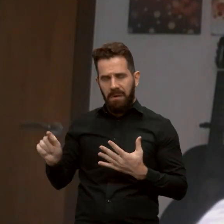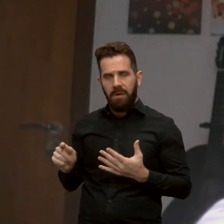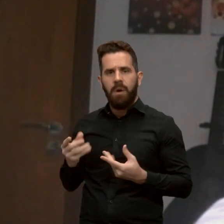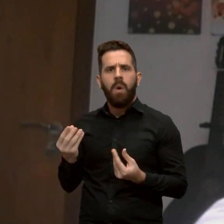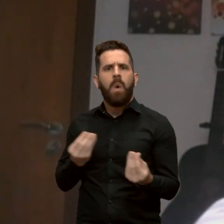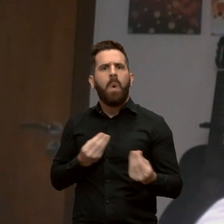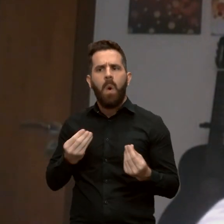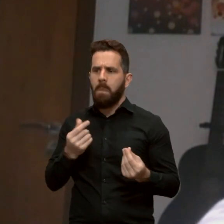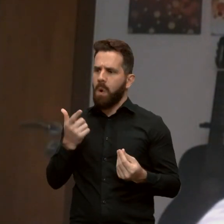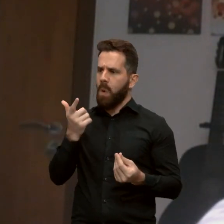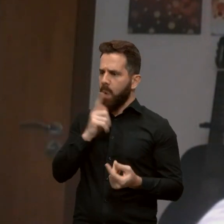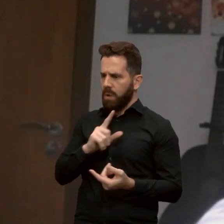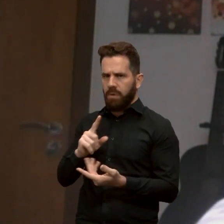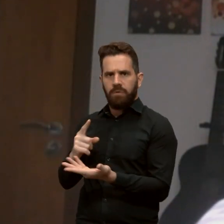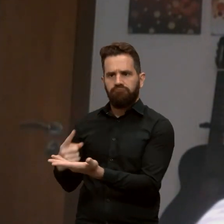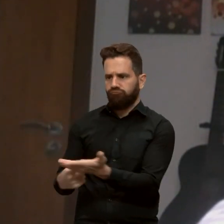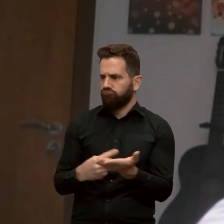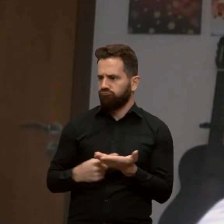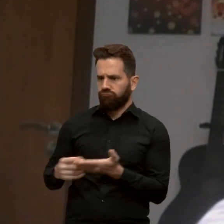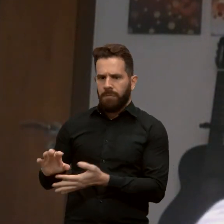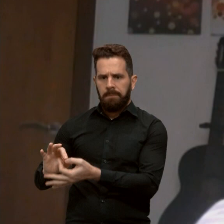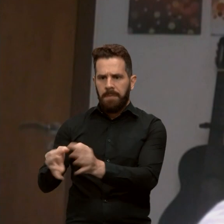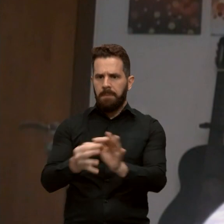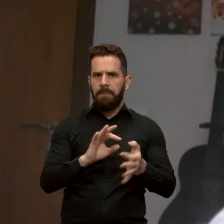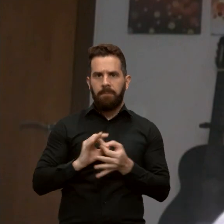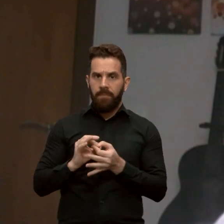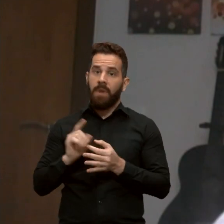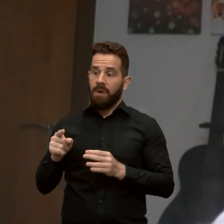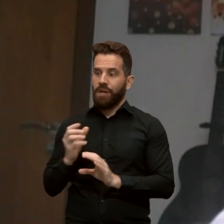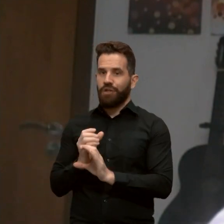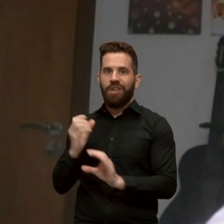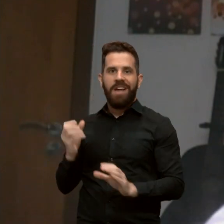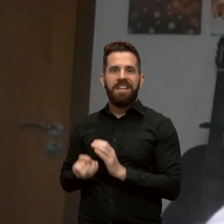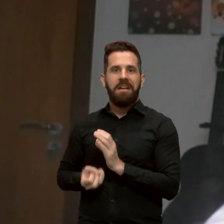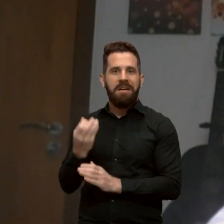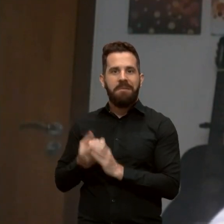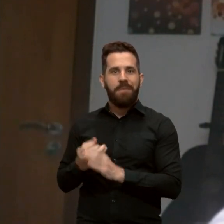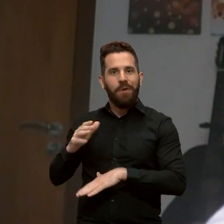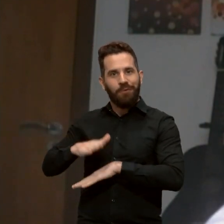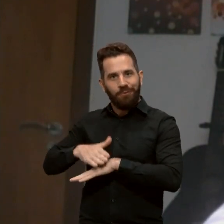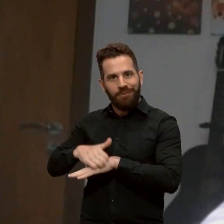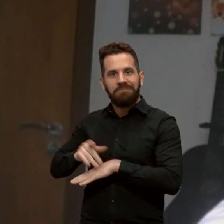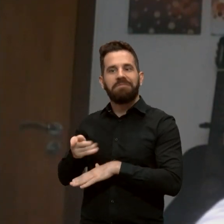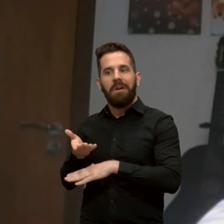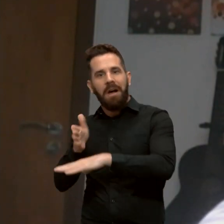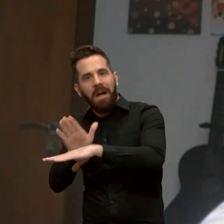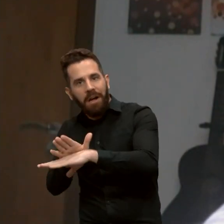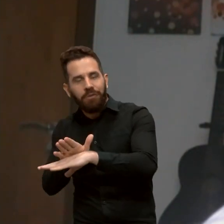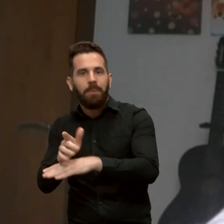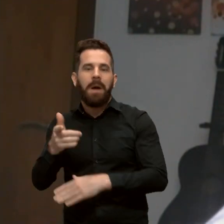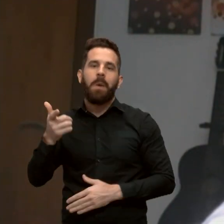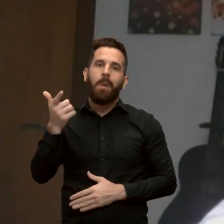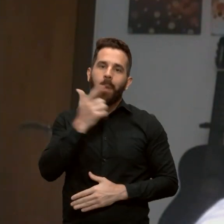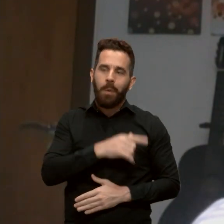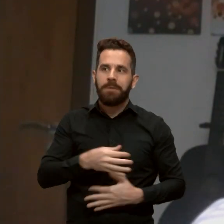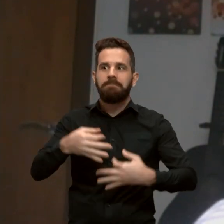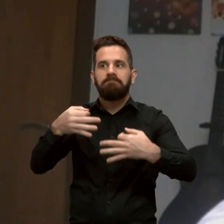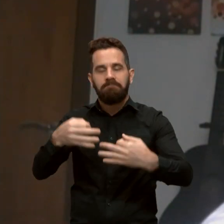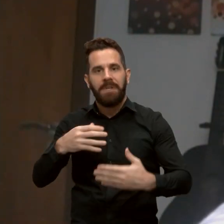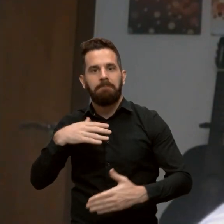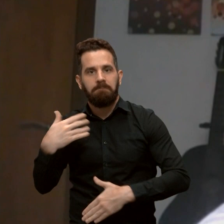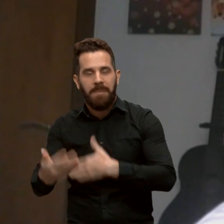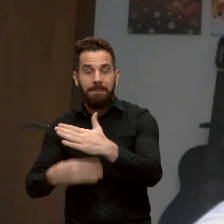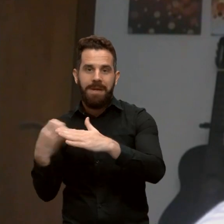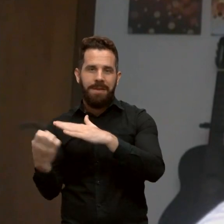produção, pode pensar como orquestrar tudo isso para o empreendimento alcançar seu fim, né? E como já